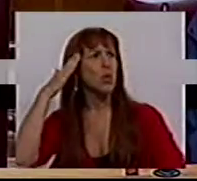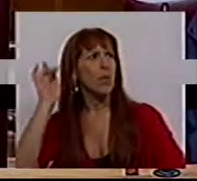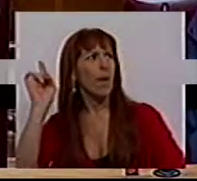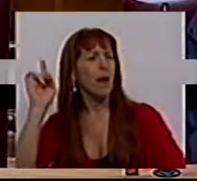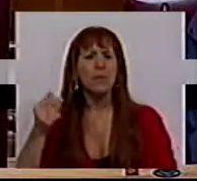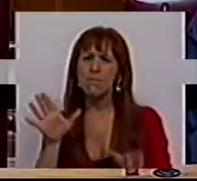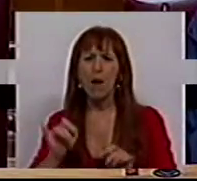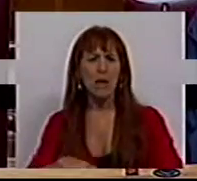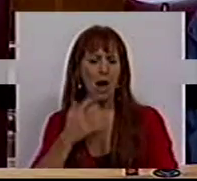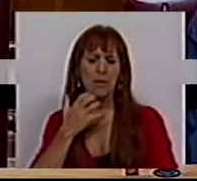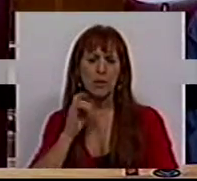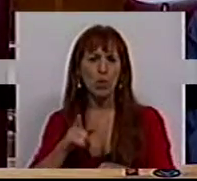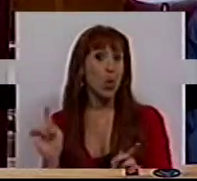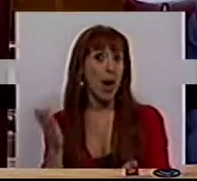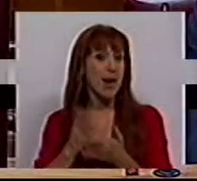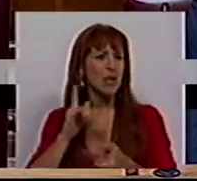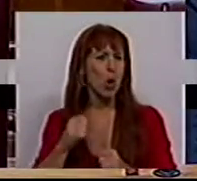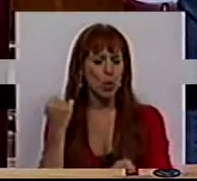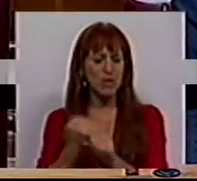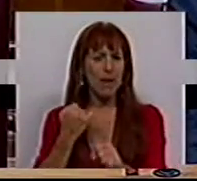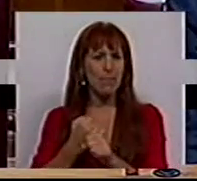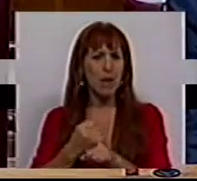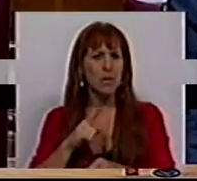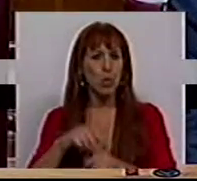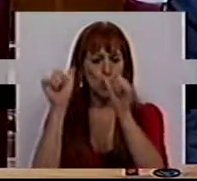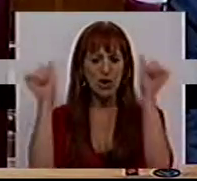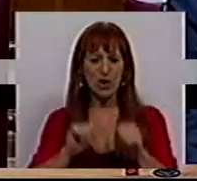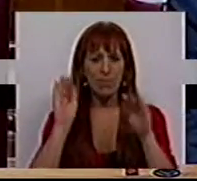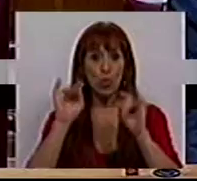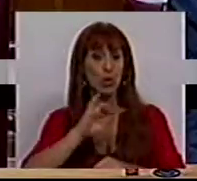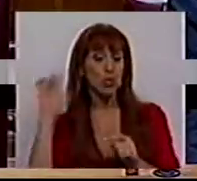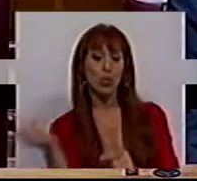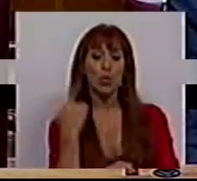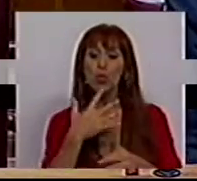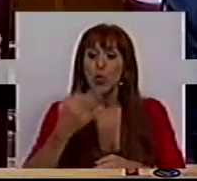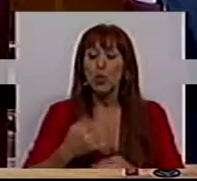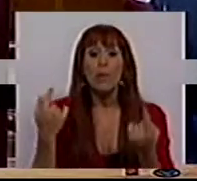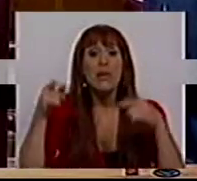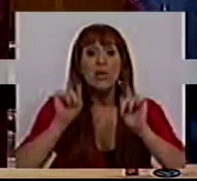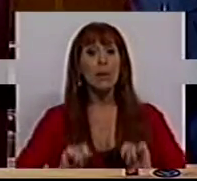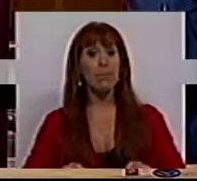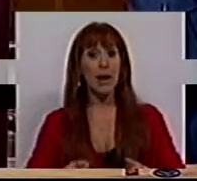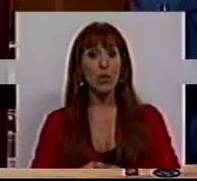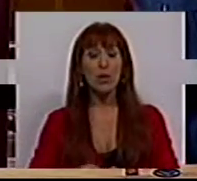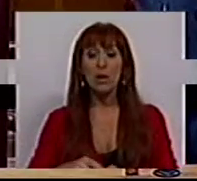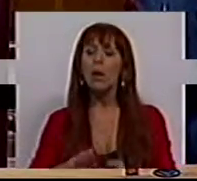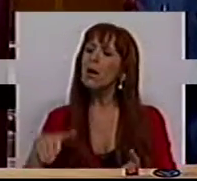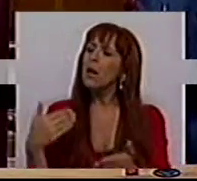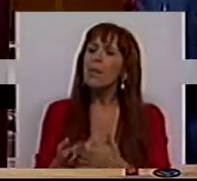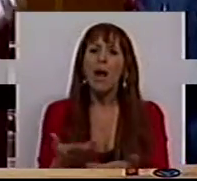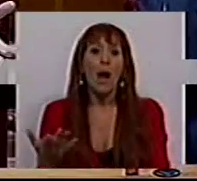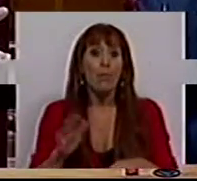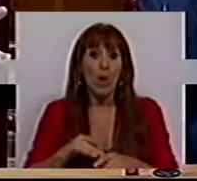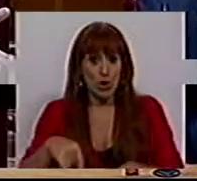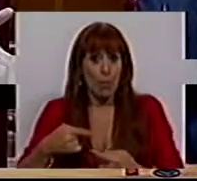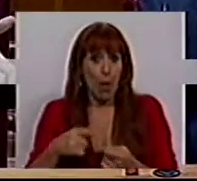noção mais rigorosa, não apenas do desempenho do sistema educativo no seu todo, mas também colocar,